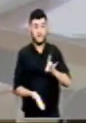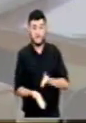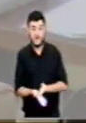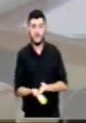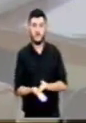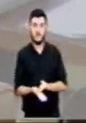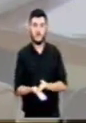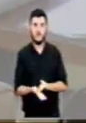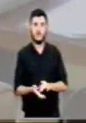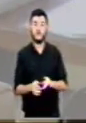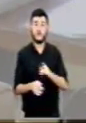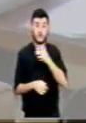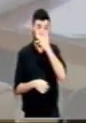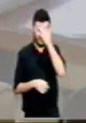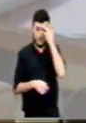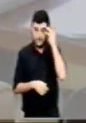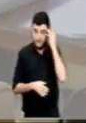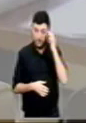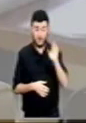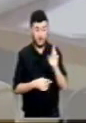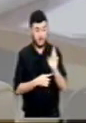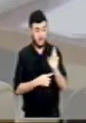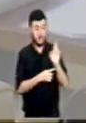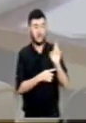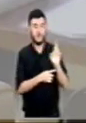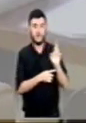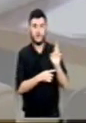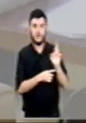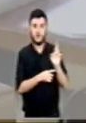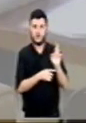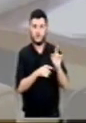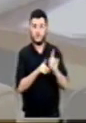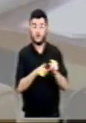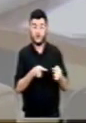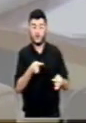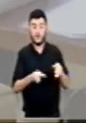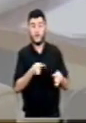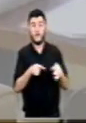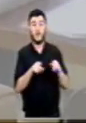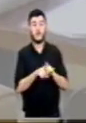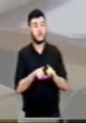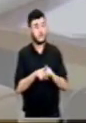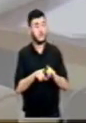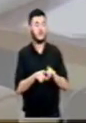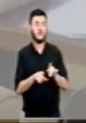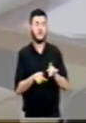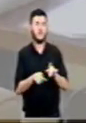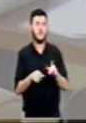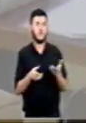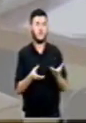do titular da prerrogativa em ilícitos penais.